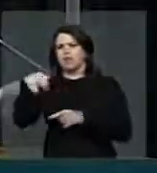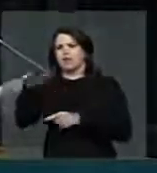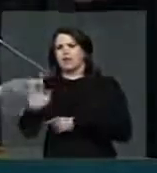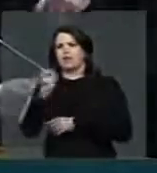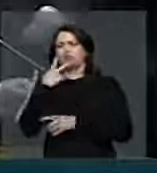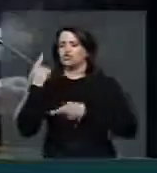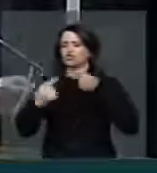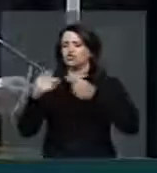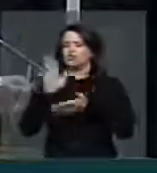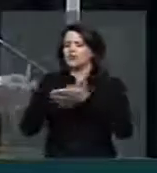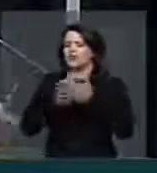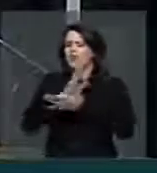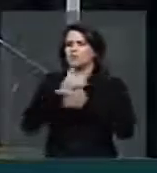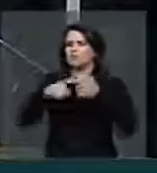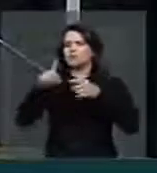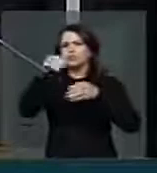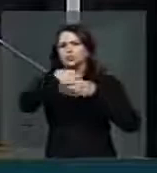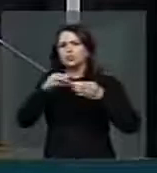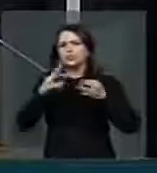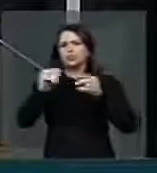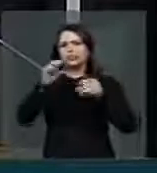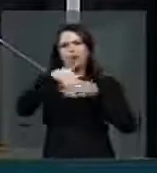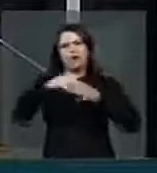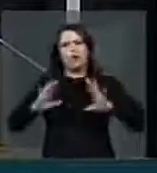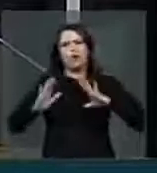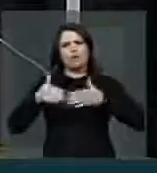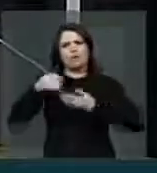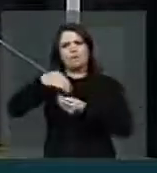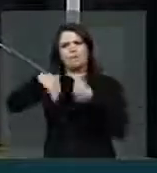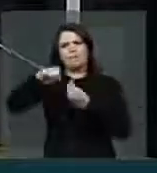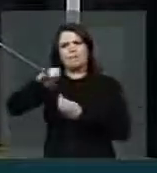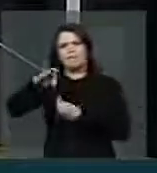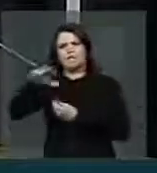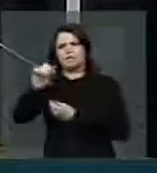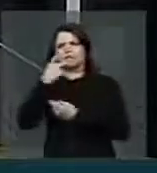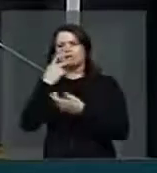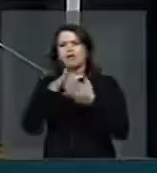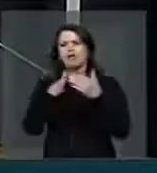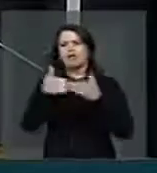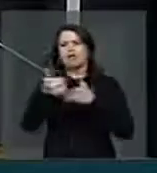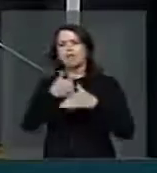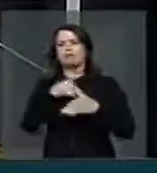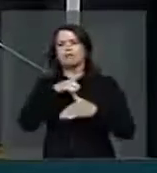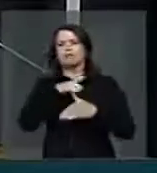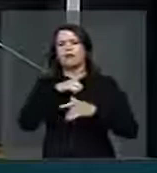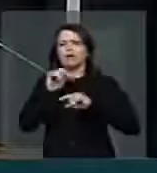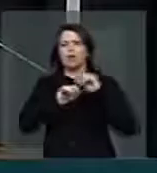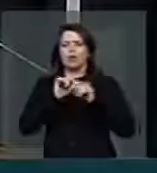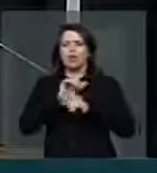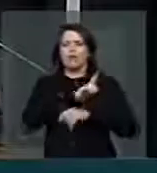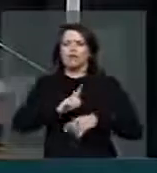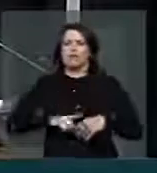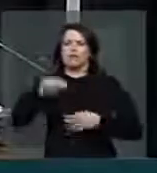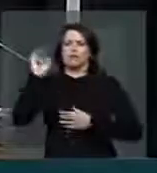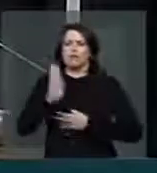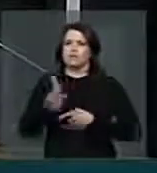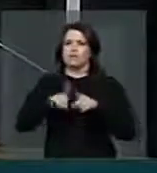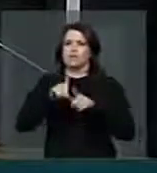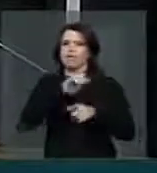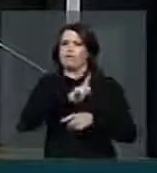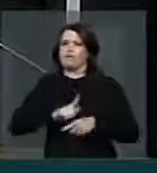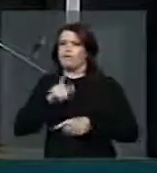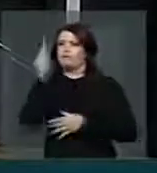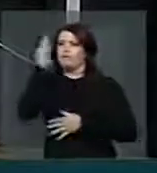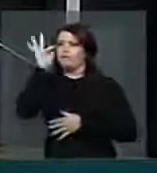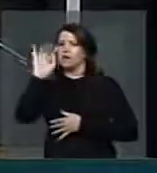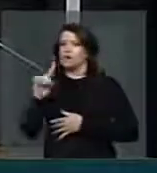nas instâncias participativas, existe uma comissão mista transfronteiriça entre o governo brasileiro e o governo francês. Este é